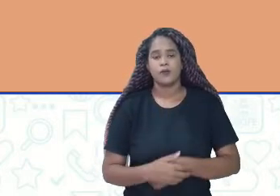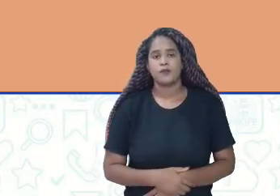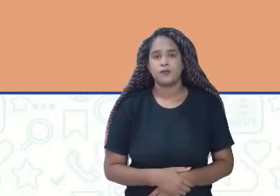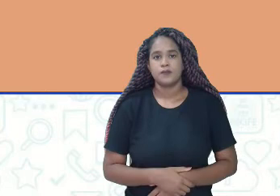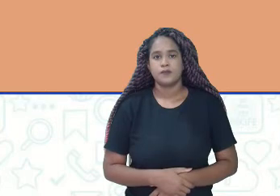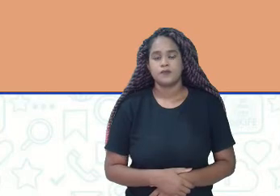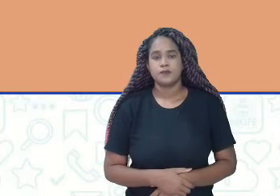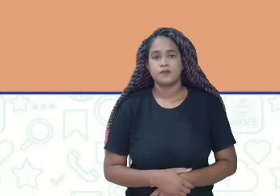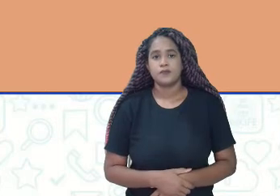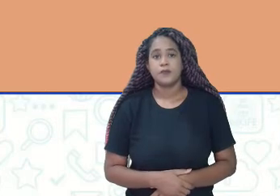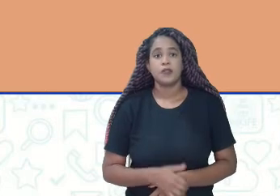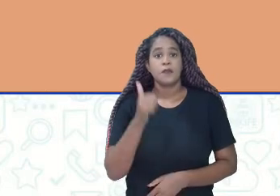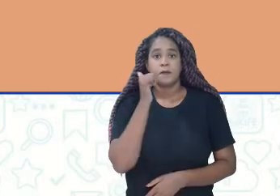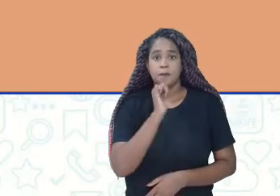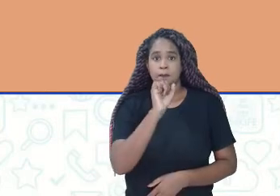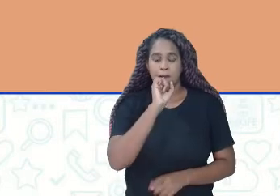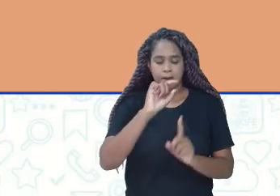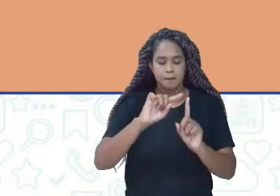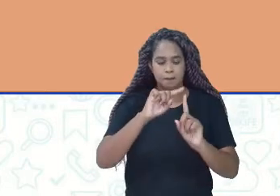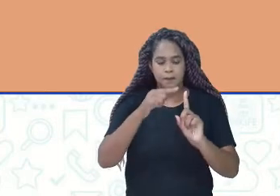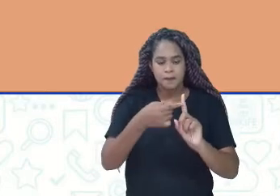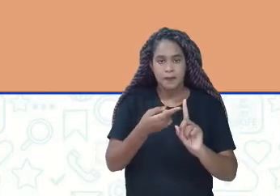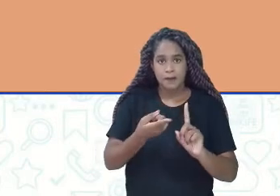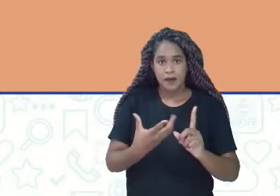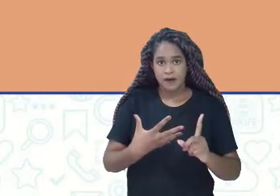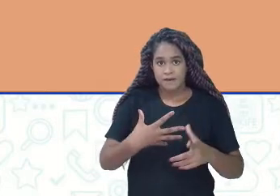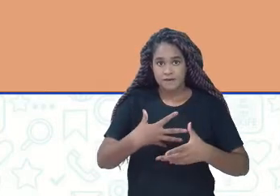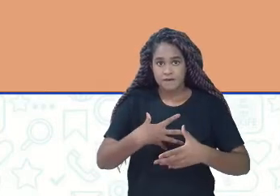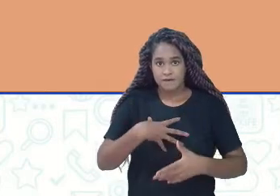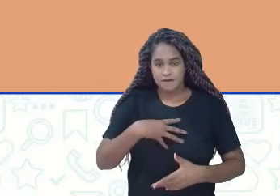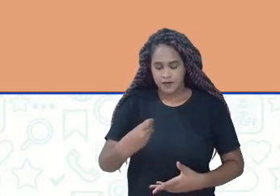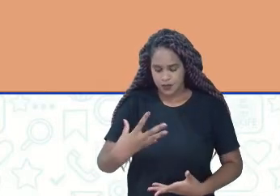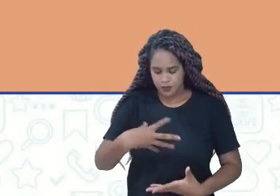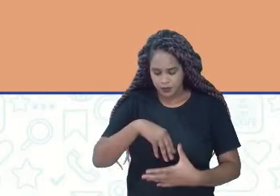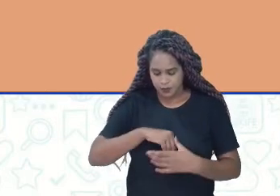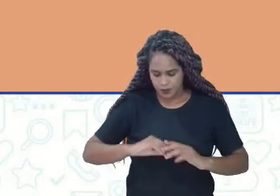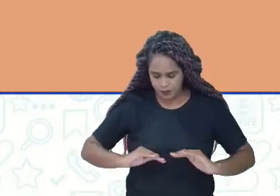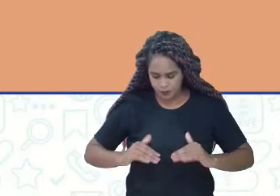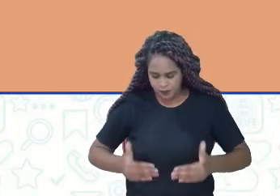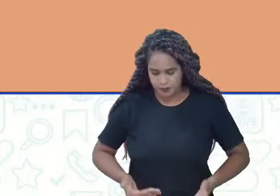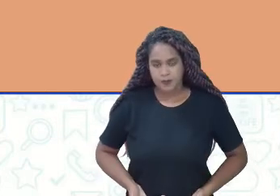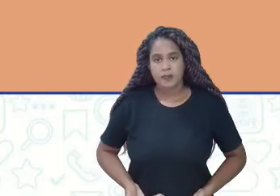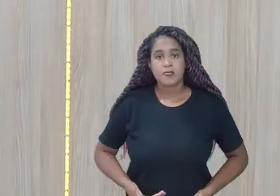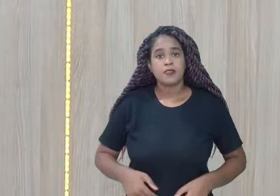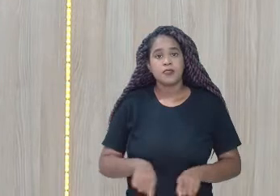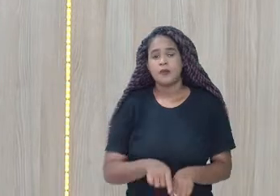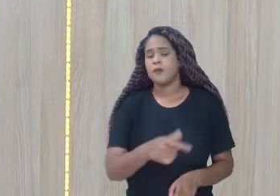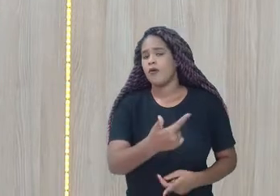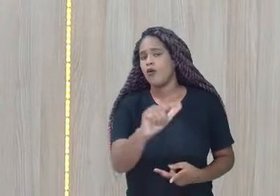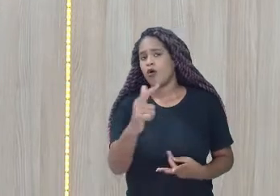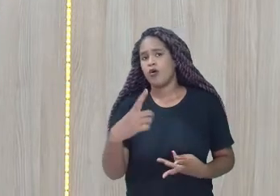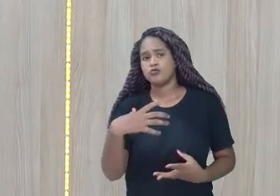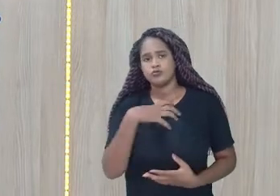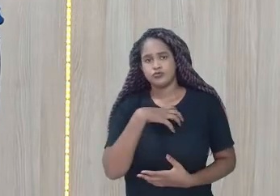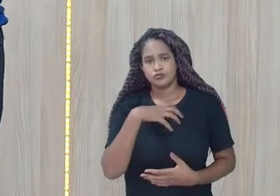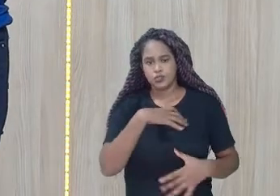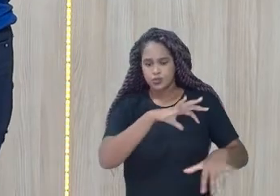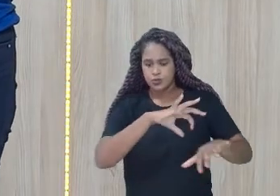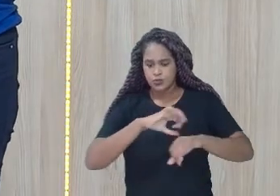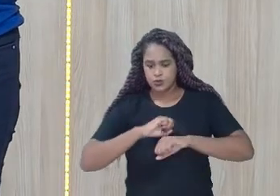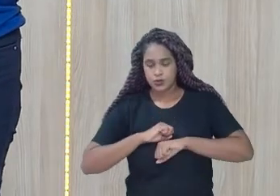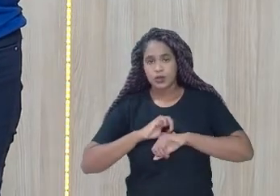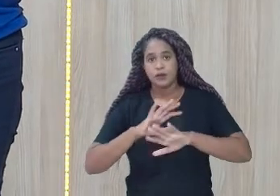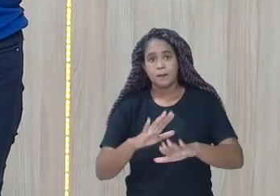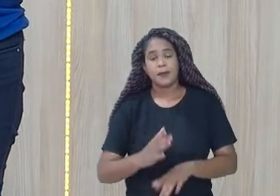de mãe gestante para filho e outras formas de contaminação. Então, a principal é